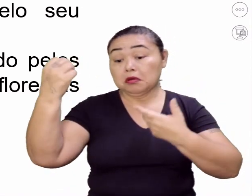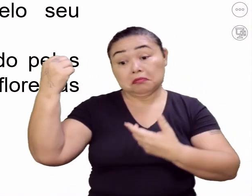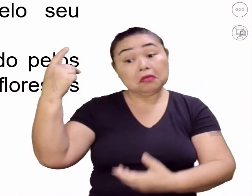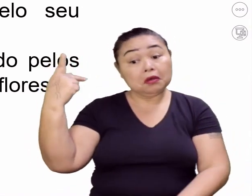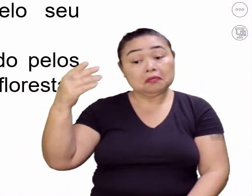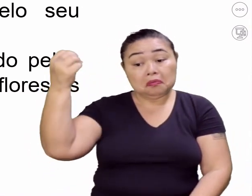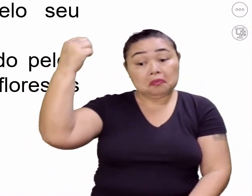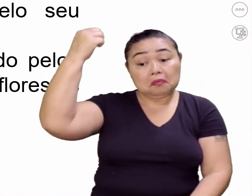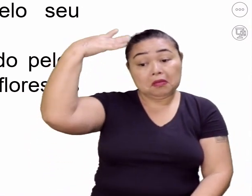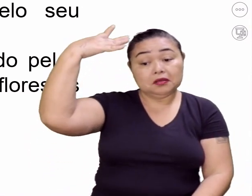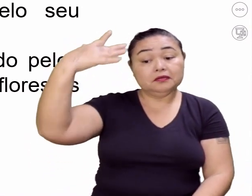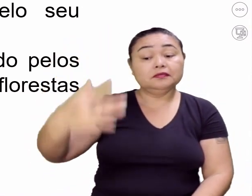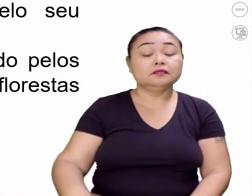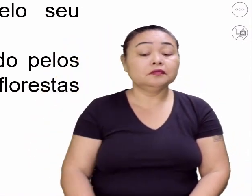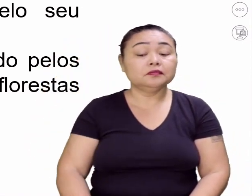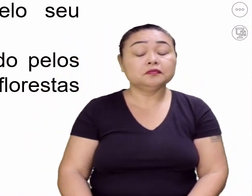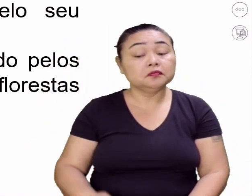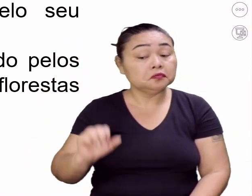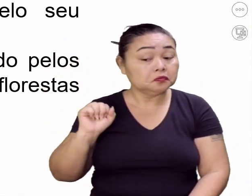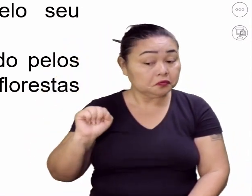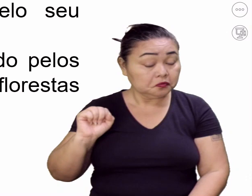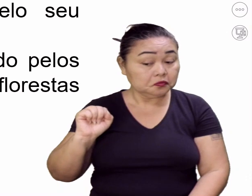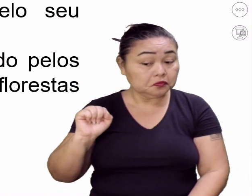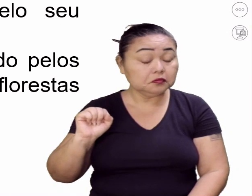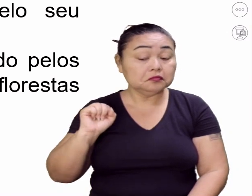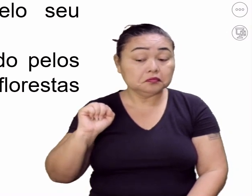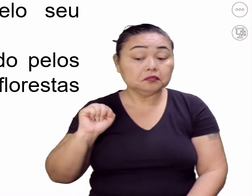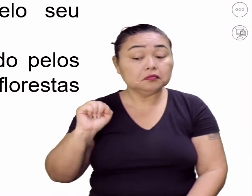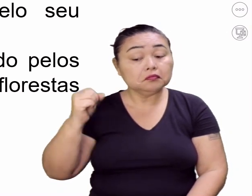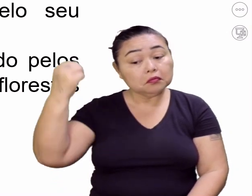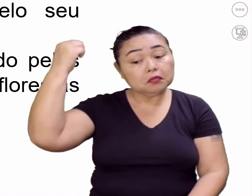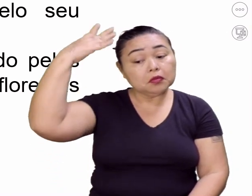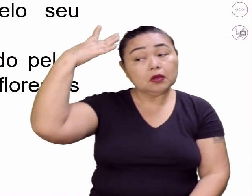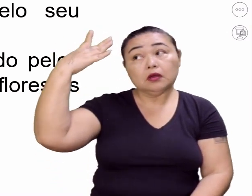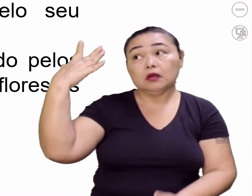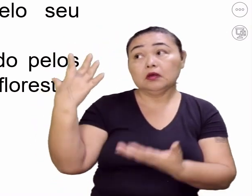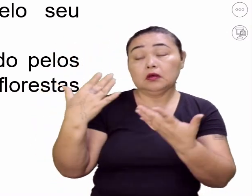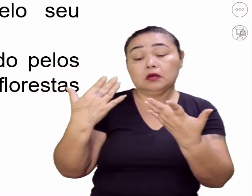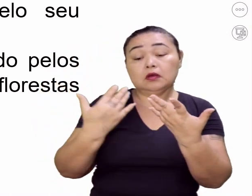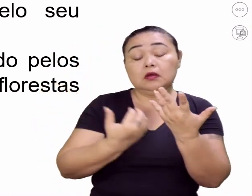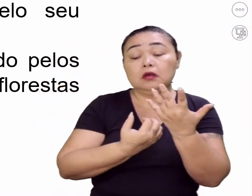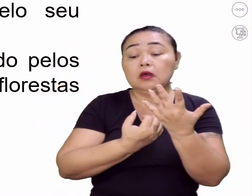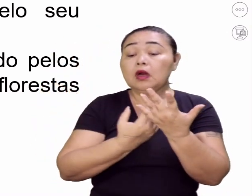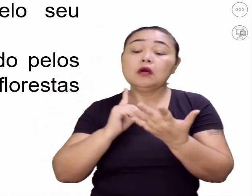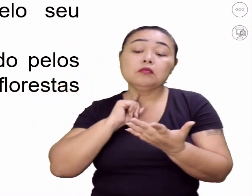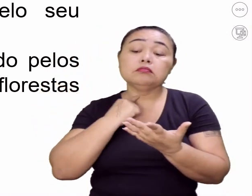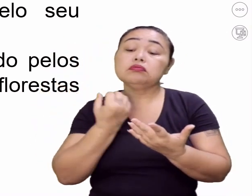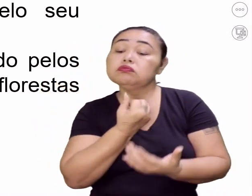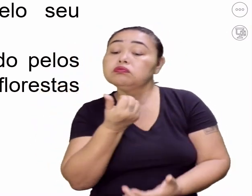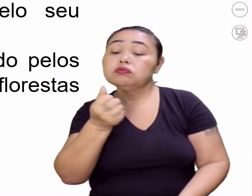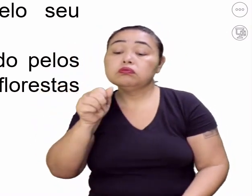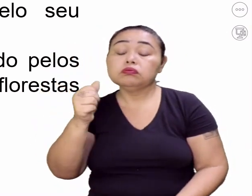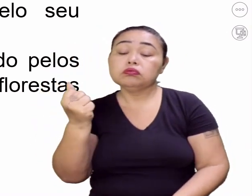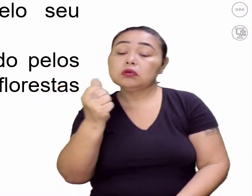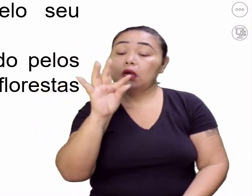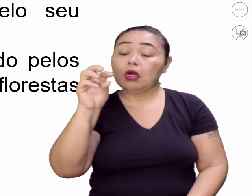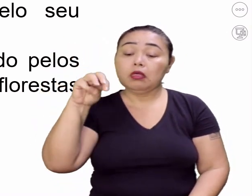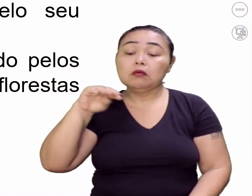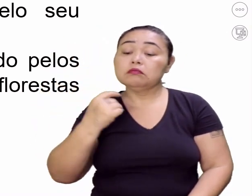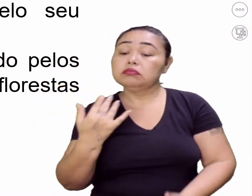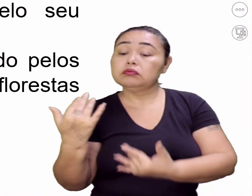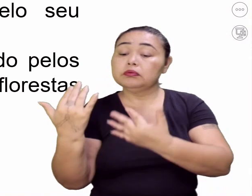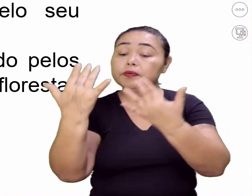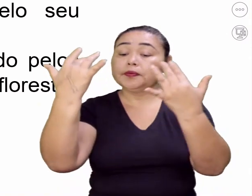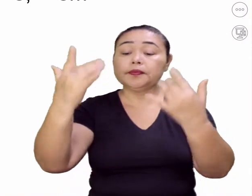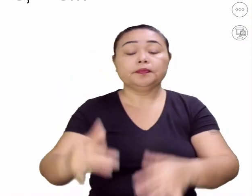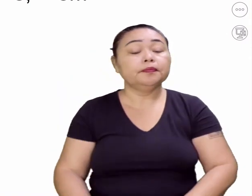culpado. Ele pode ser um dos grandes culpados pela poluição atmosférica, né? Exatamente.